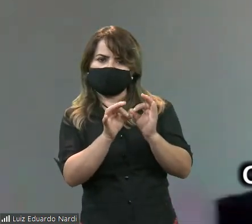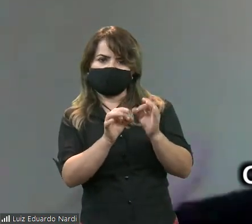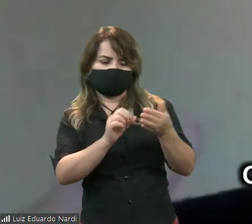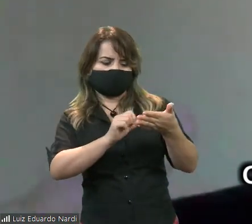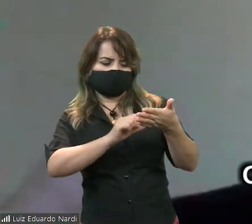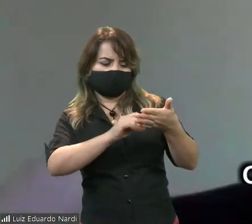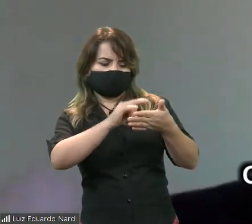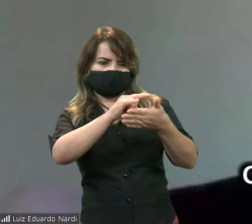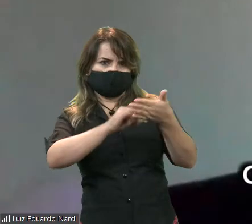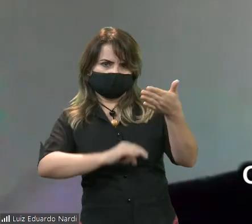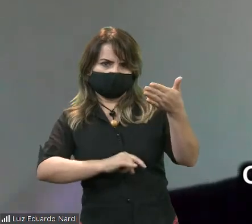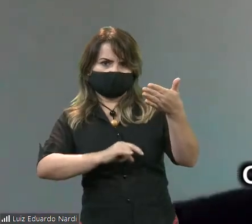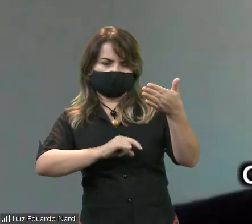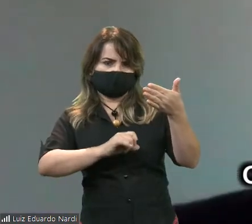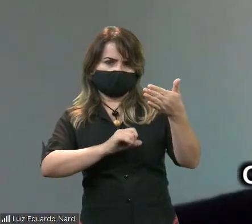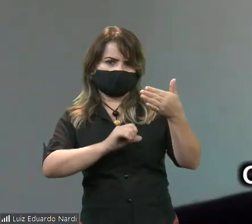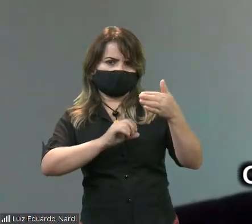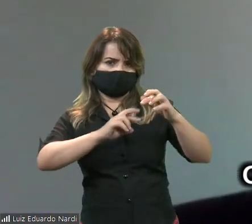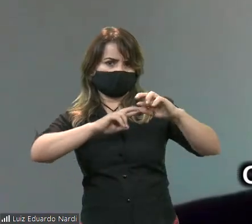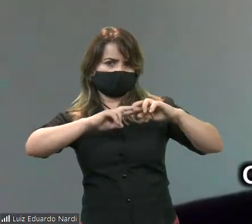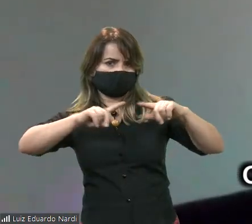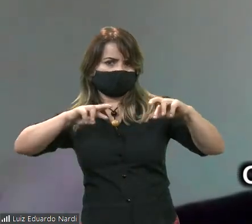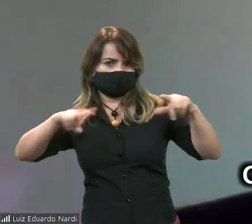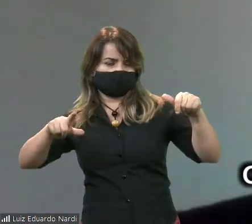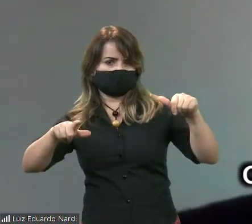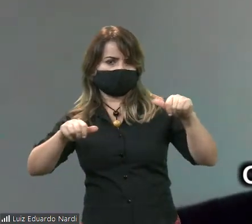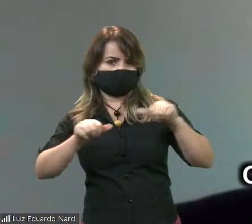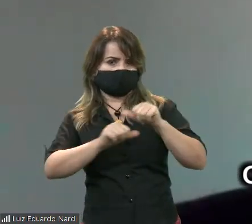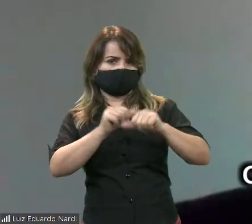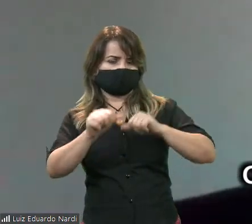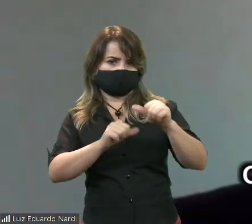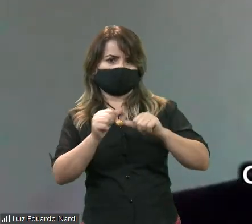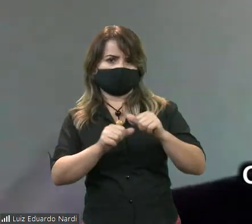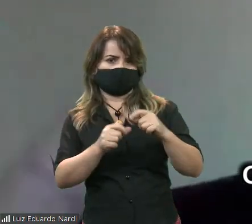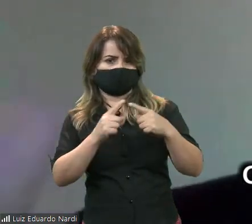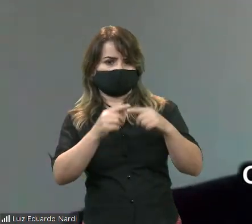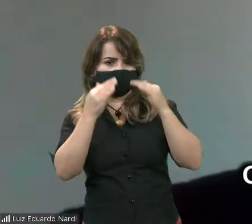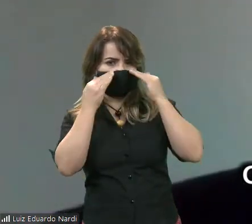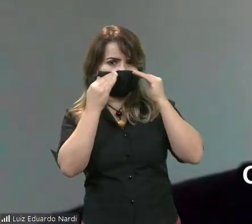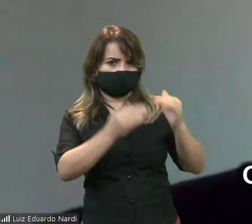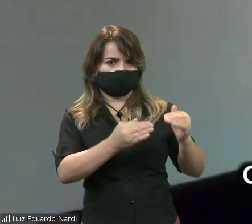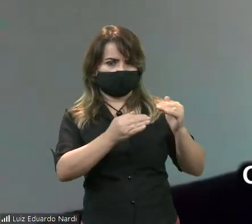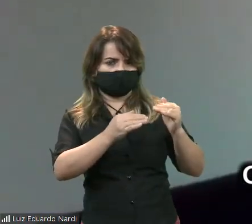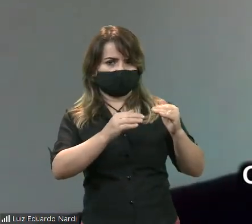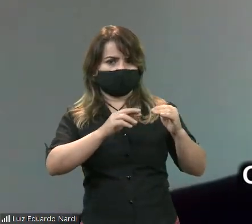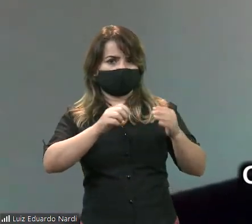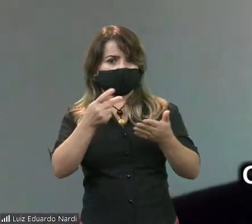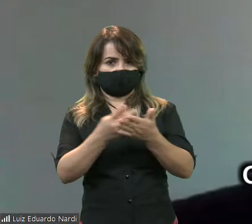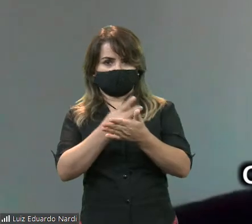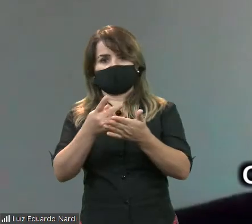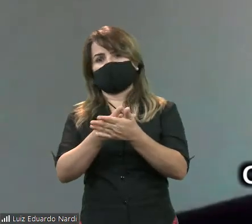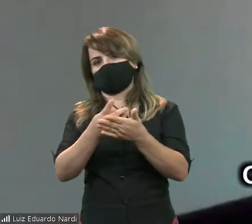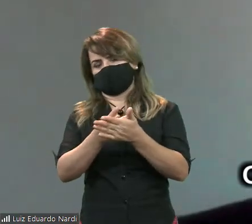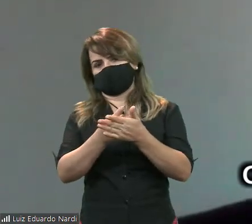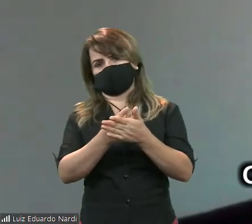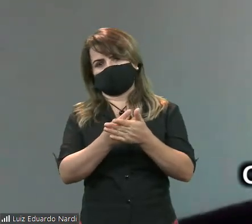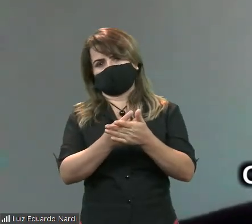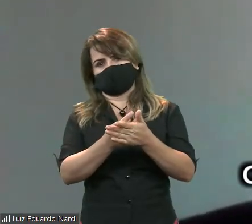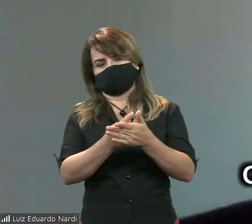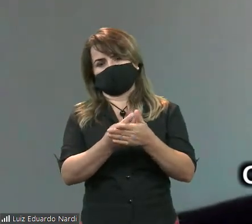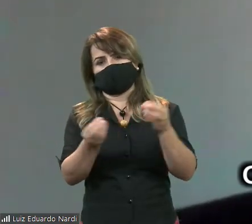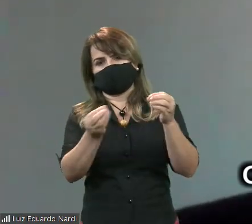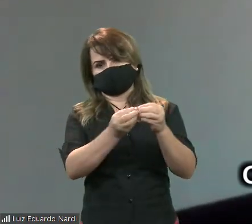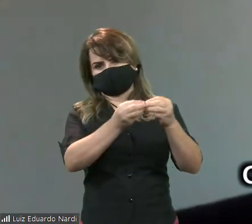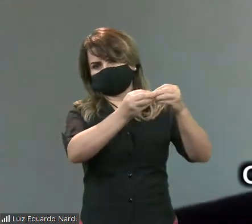verdadeira concentração errada, essa concentração que traz só prejuízo à